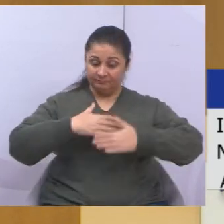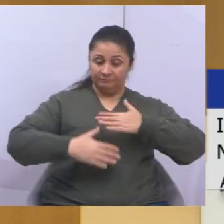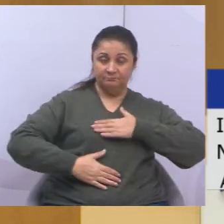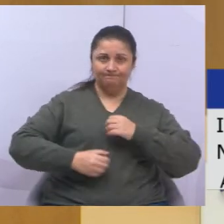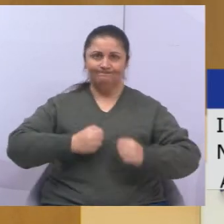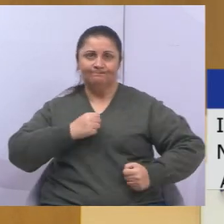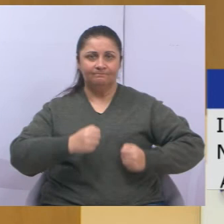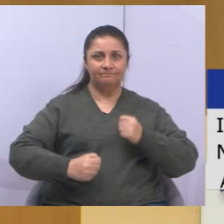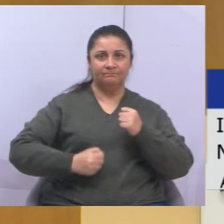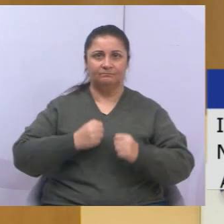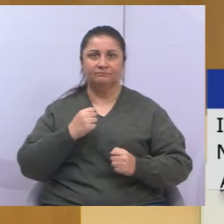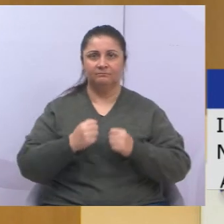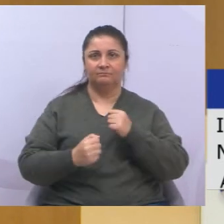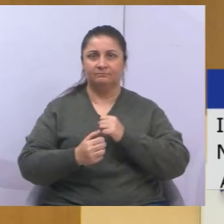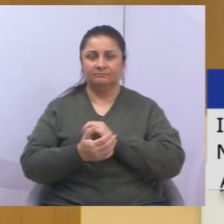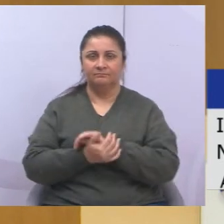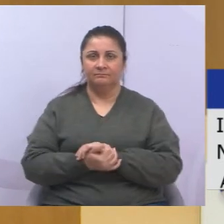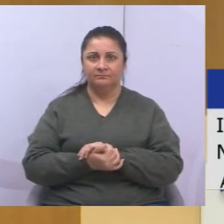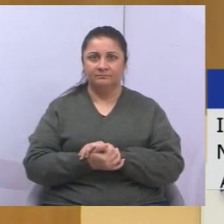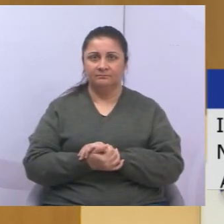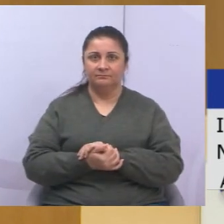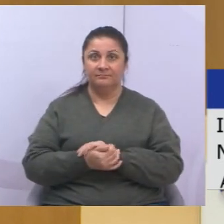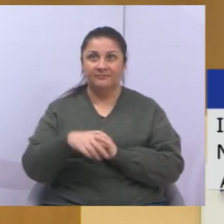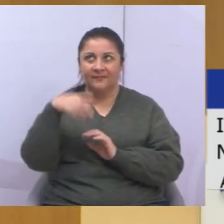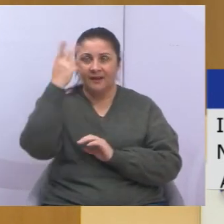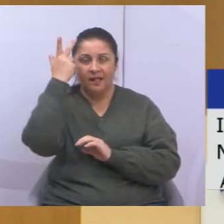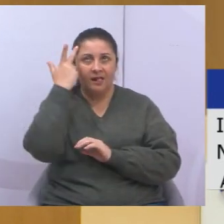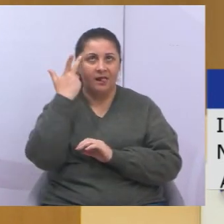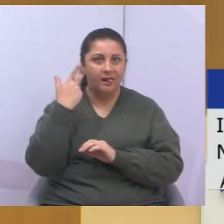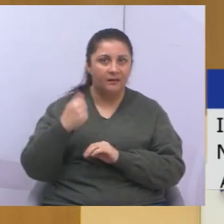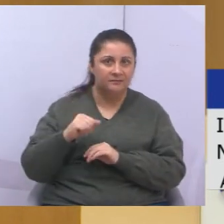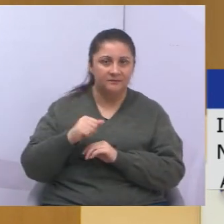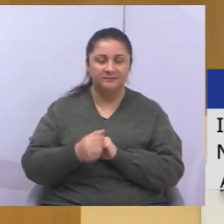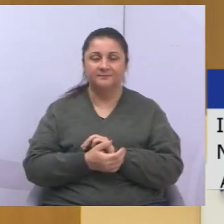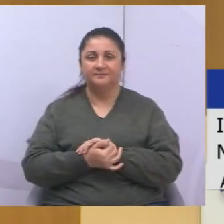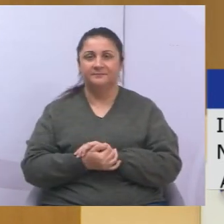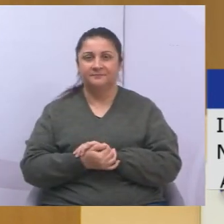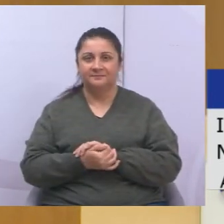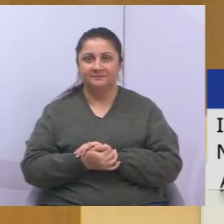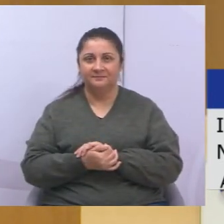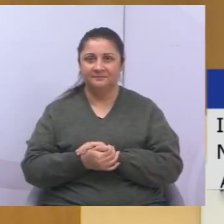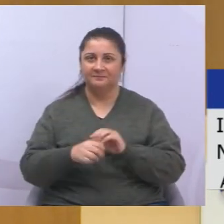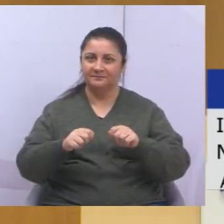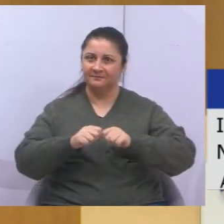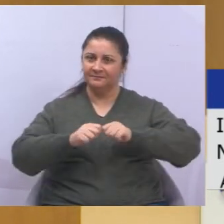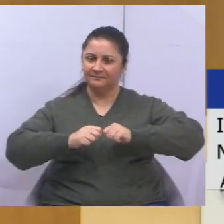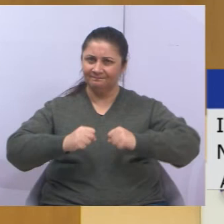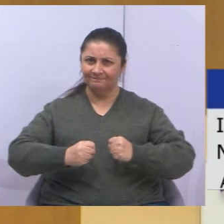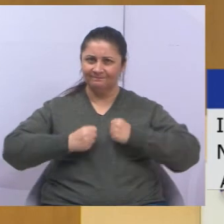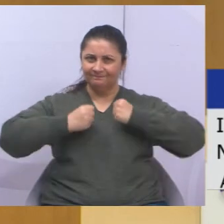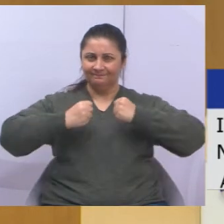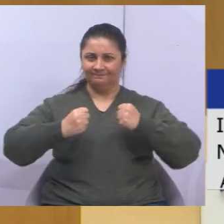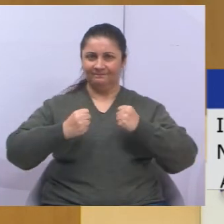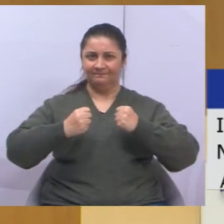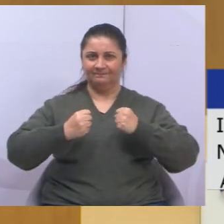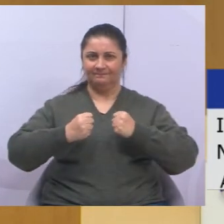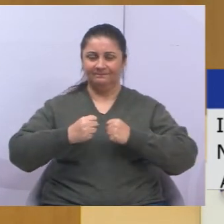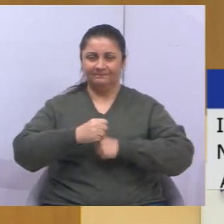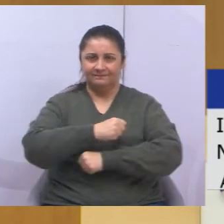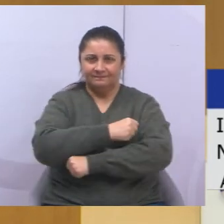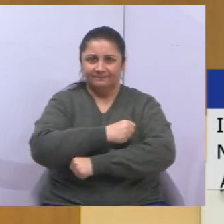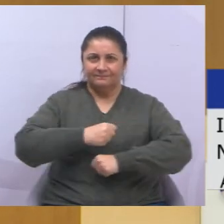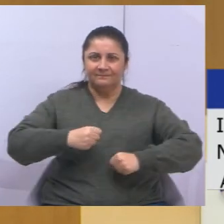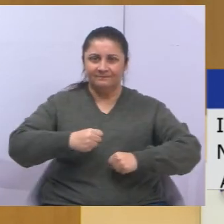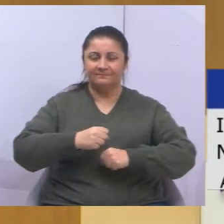seu corpo. Você estava suando. Você estava fortalecendo os seus